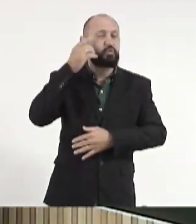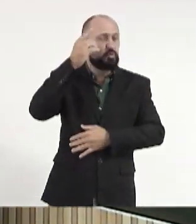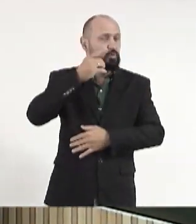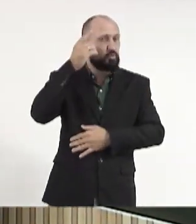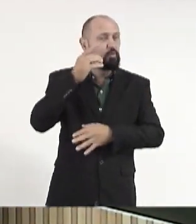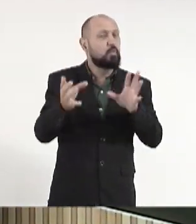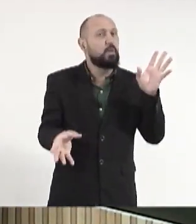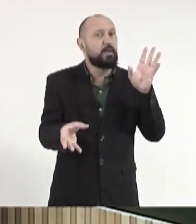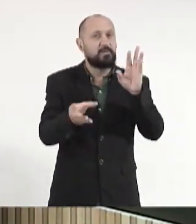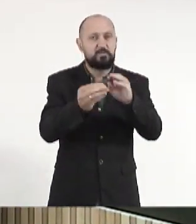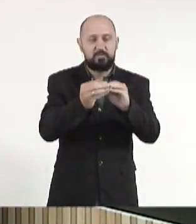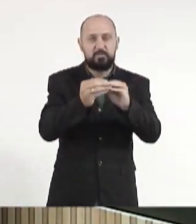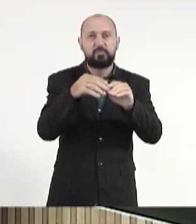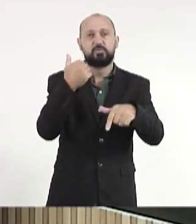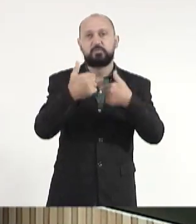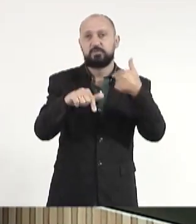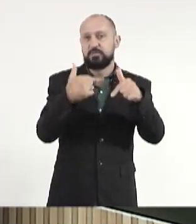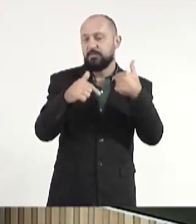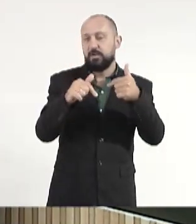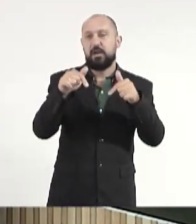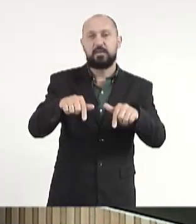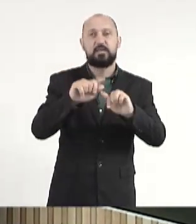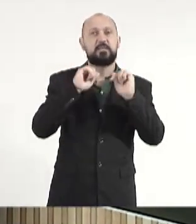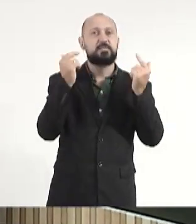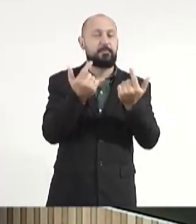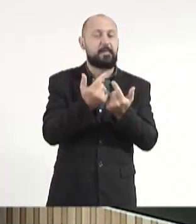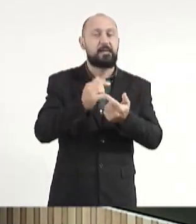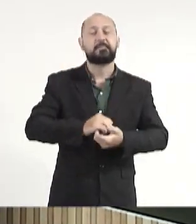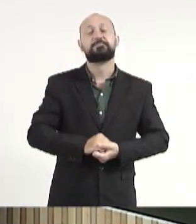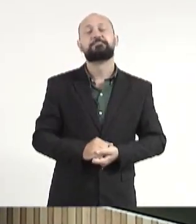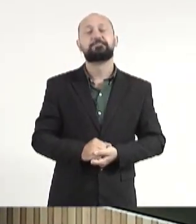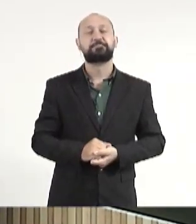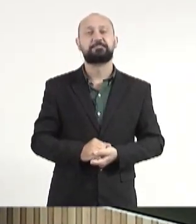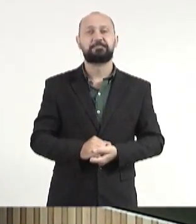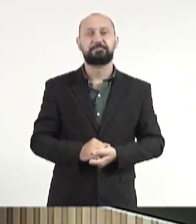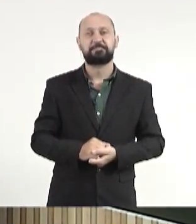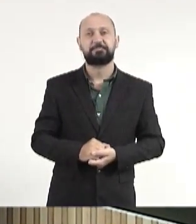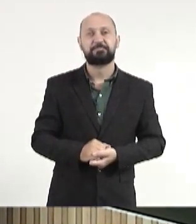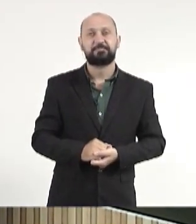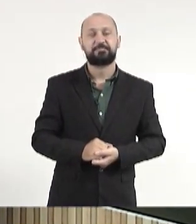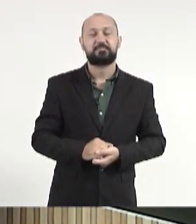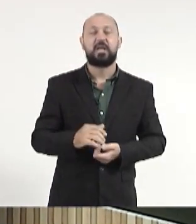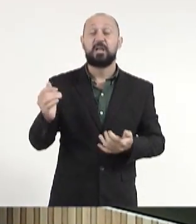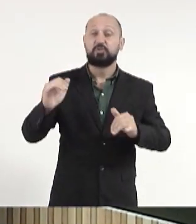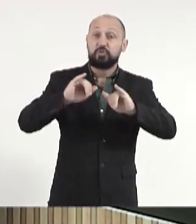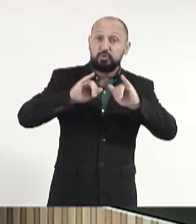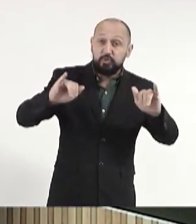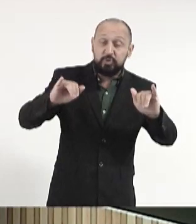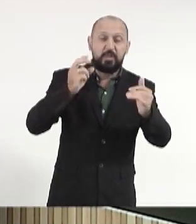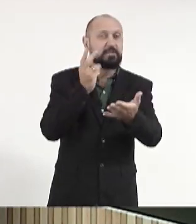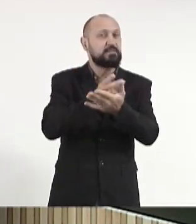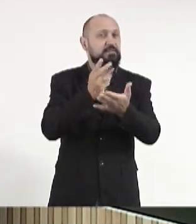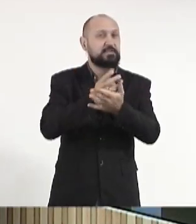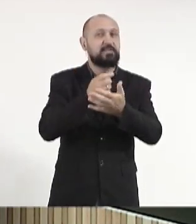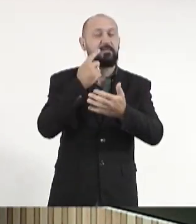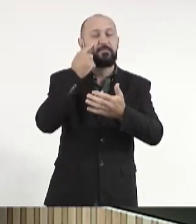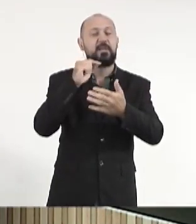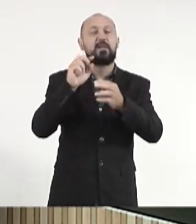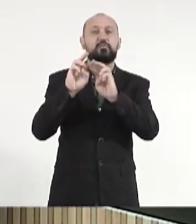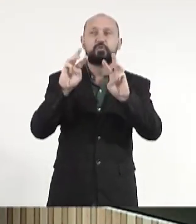confirmando quais são as áreas dessas propriedades. De acordo com o parlamentar que já havia falado sobre esse assunto também aqui no plenário, esse prazo